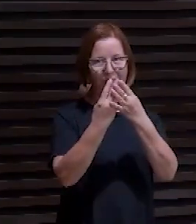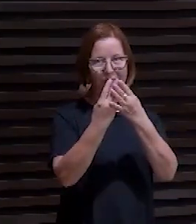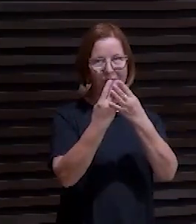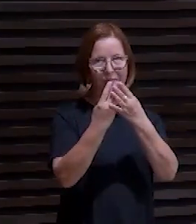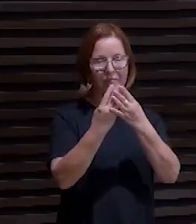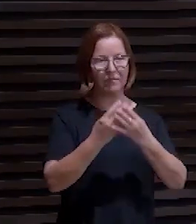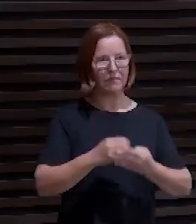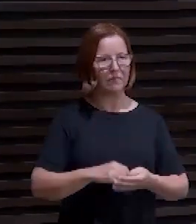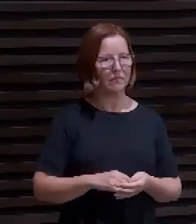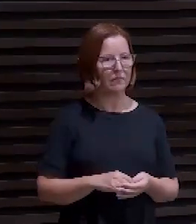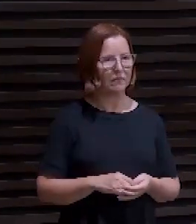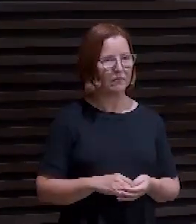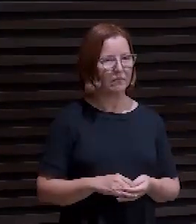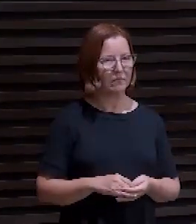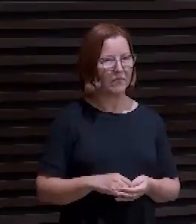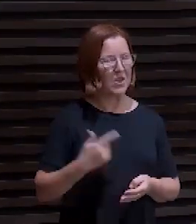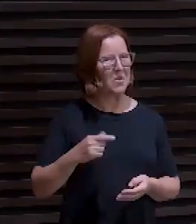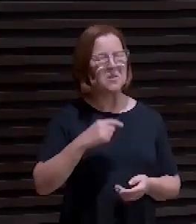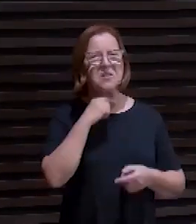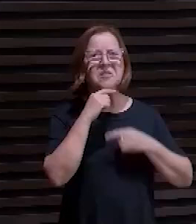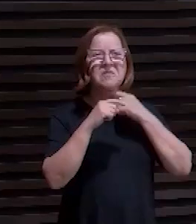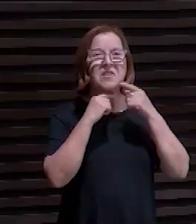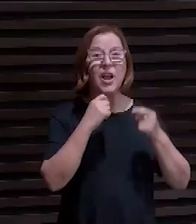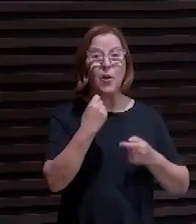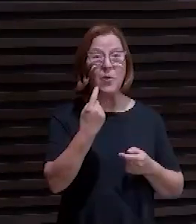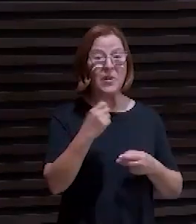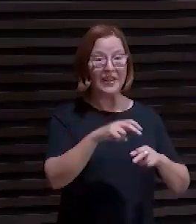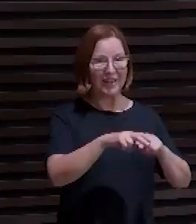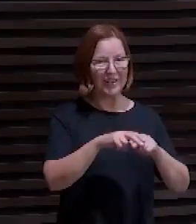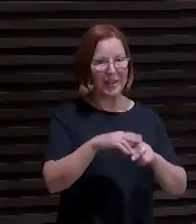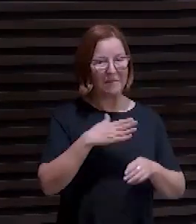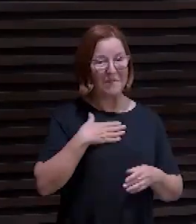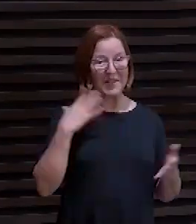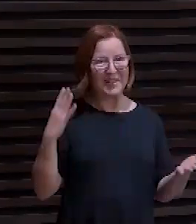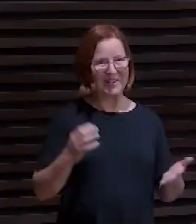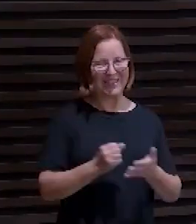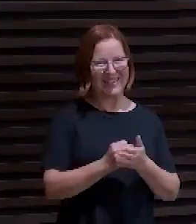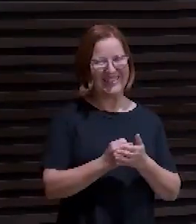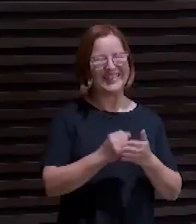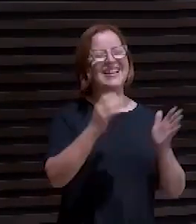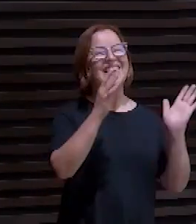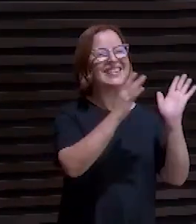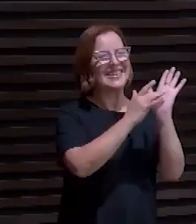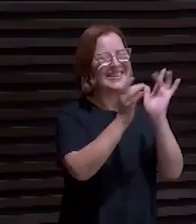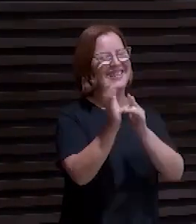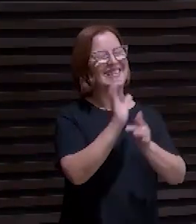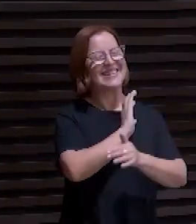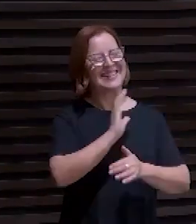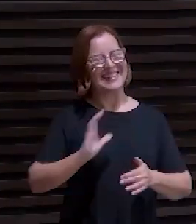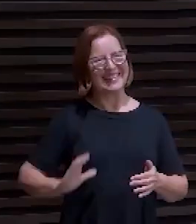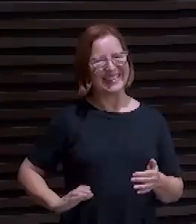Eu não tenho dúvida que a única causa da minha salvação é Jesus Cristo.